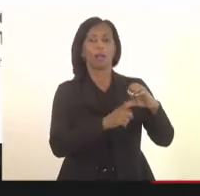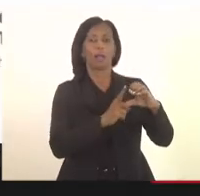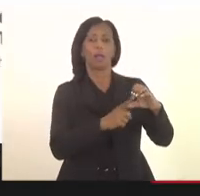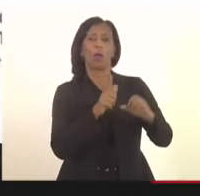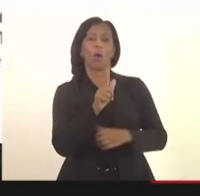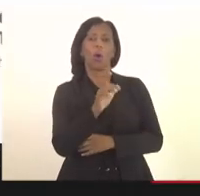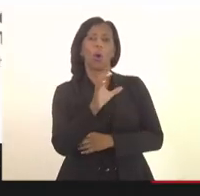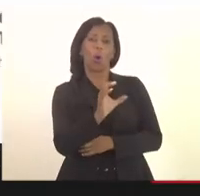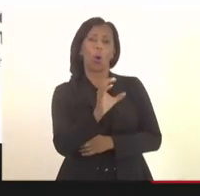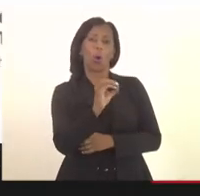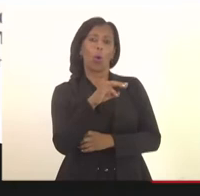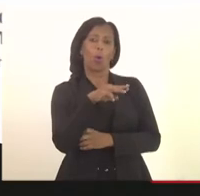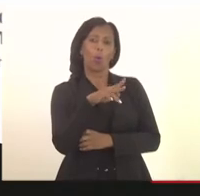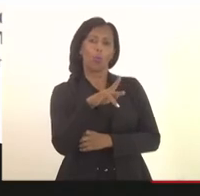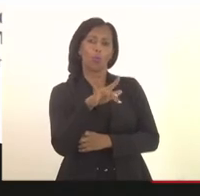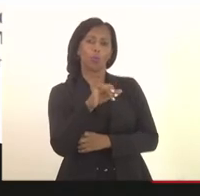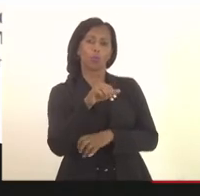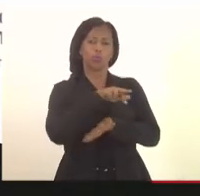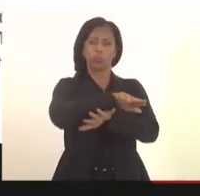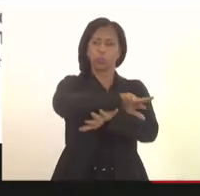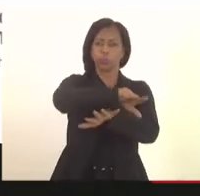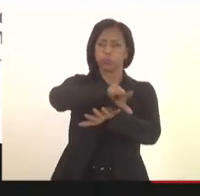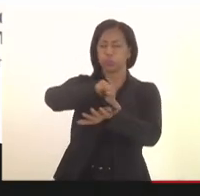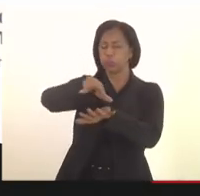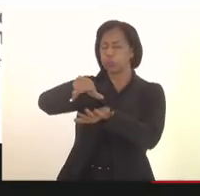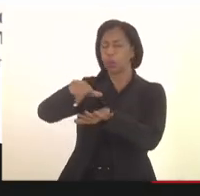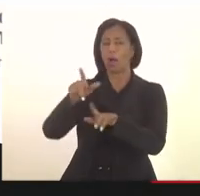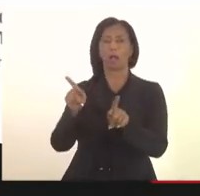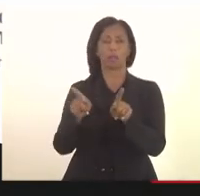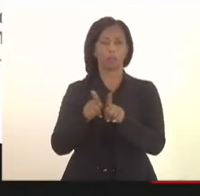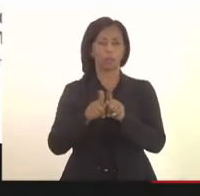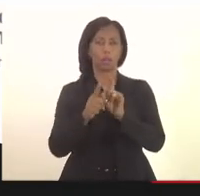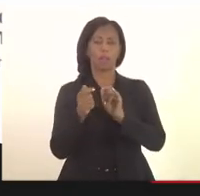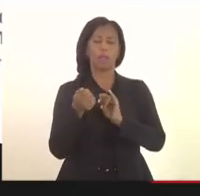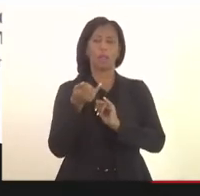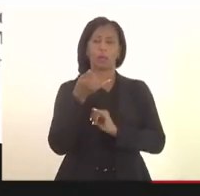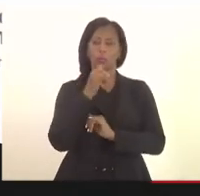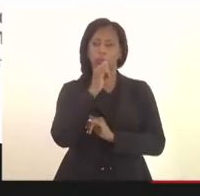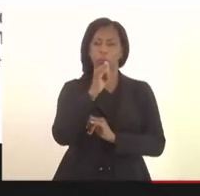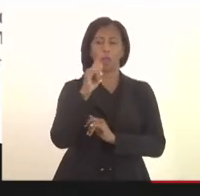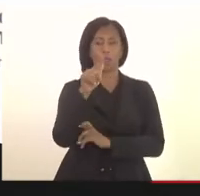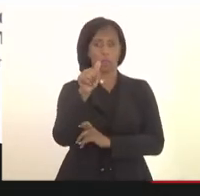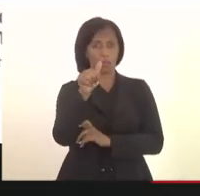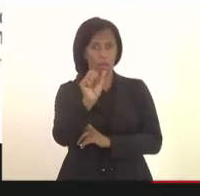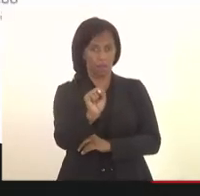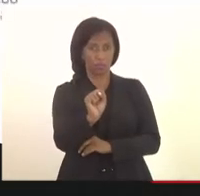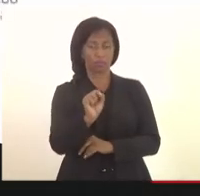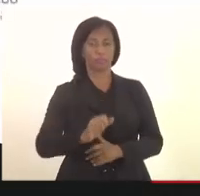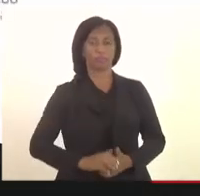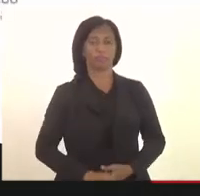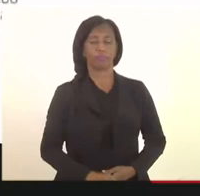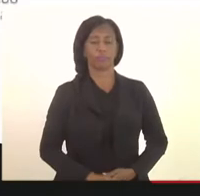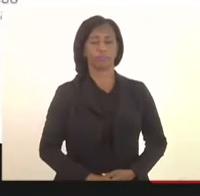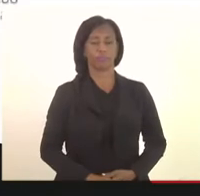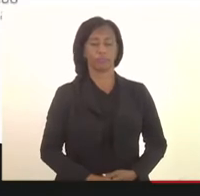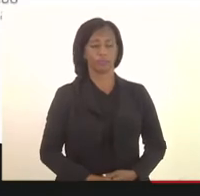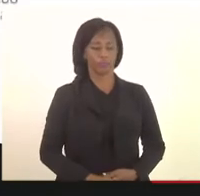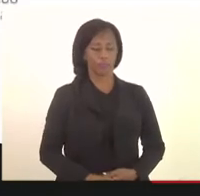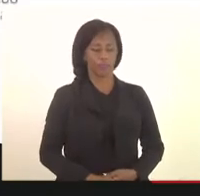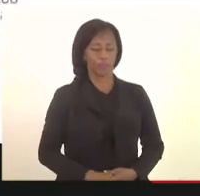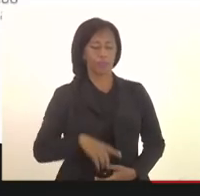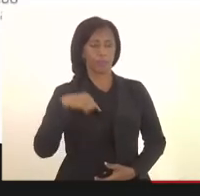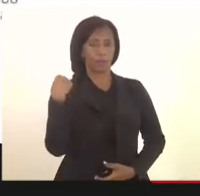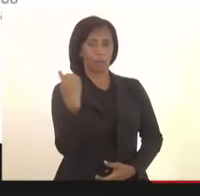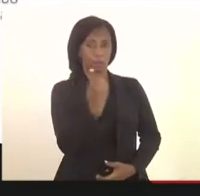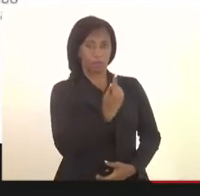combustíveis, combustíveis sintéticos, mobilidade elétrica, eletricidade e gás. A nossa